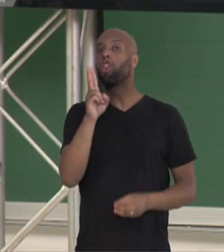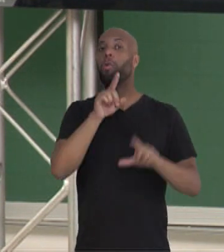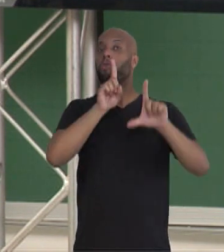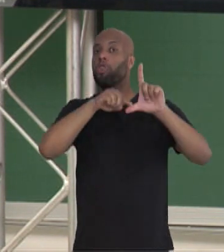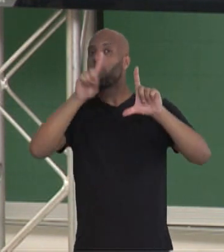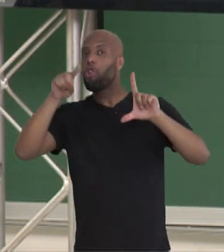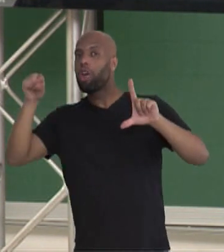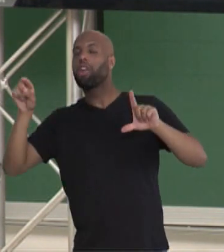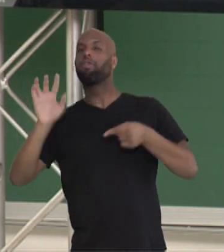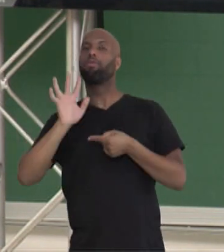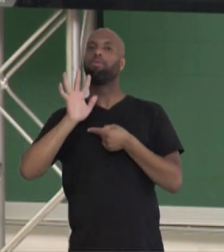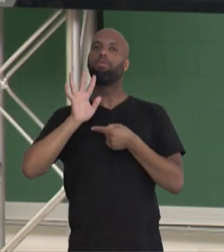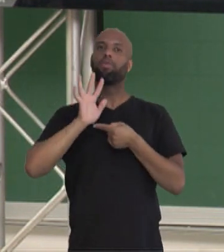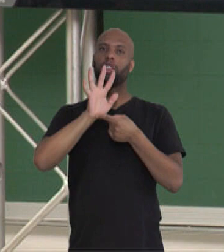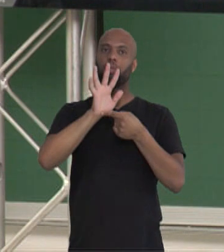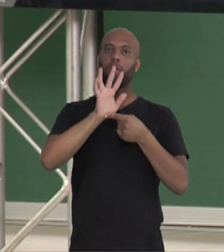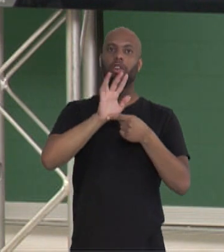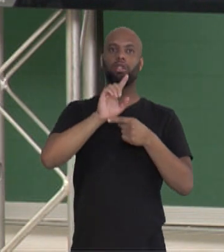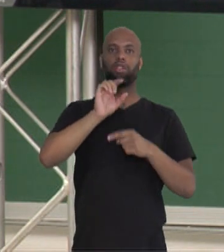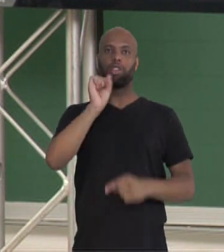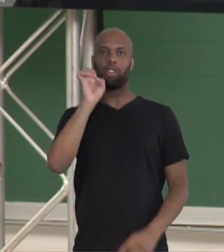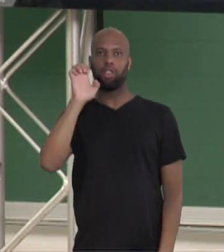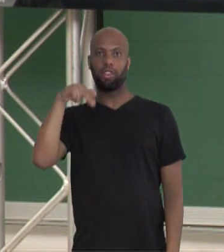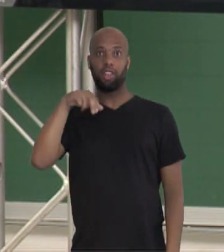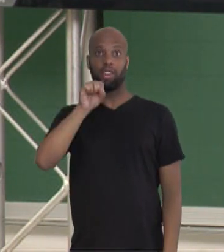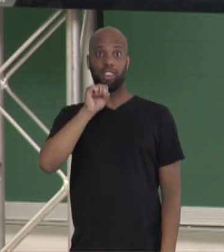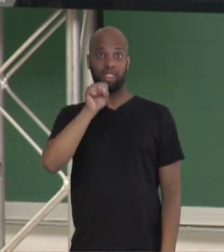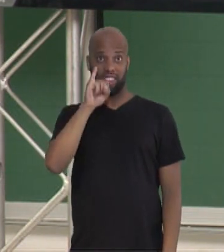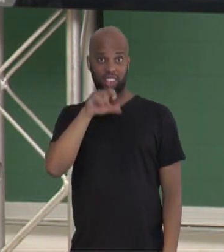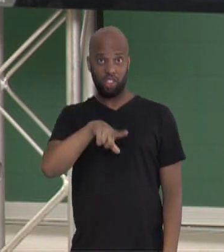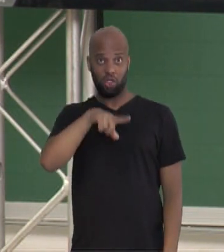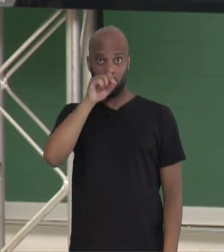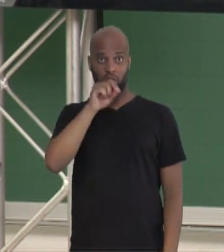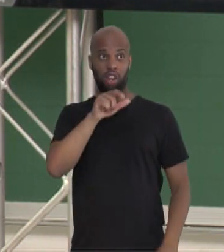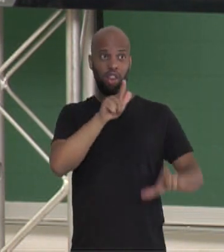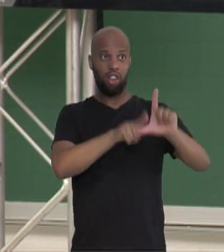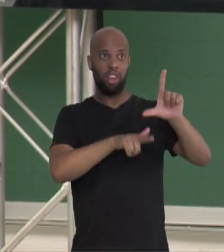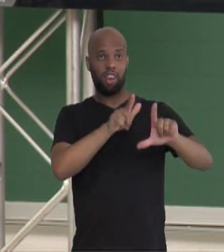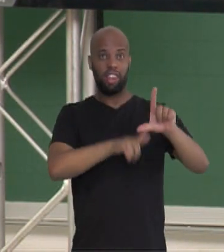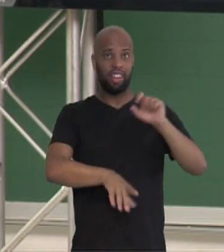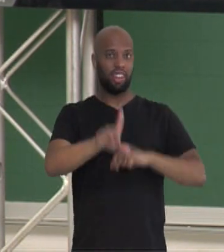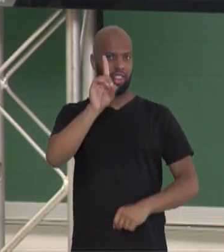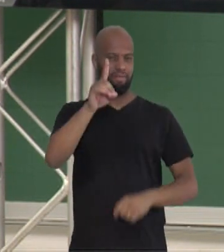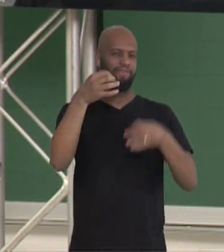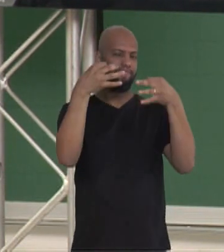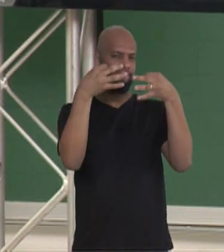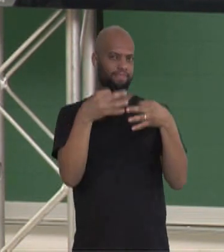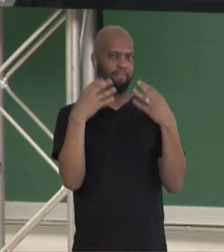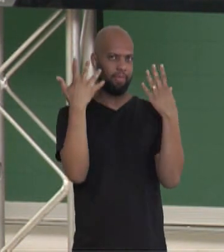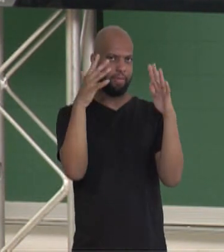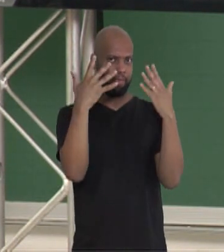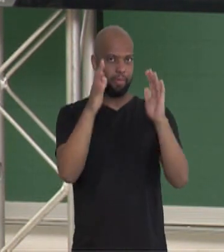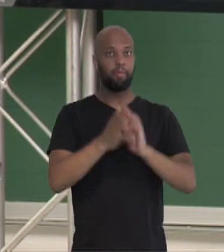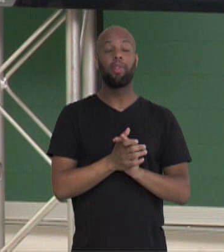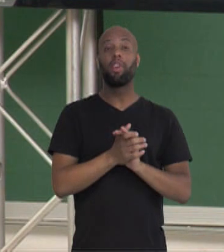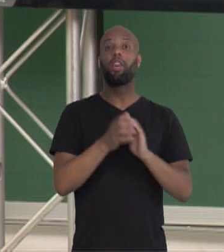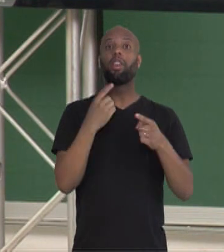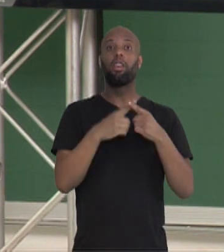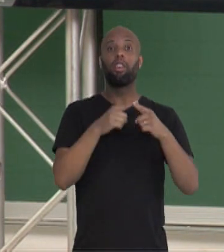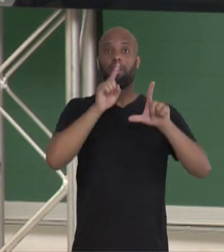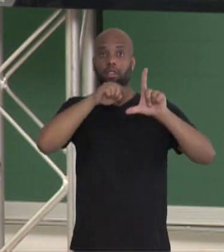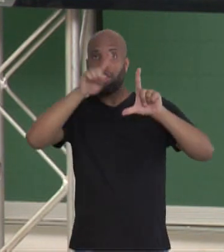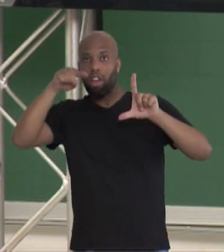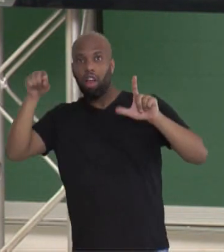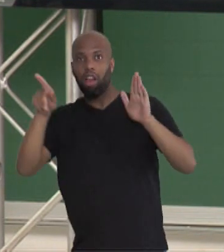né, que define a função seno? Para quem respondeu letra D, tá? Correto! Muito bem! Então, o gráfico da